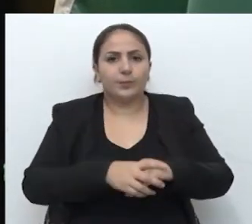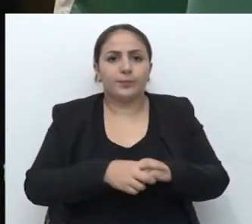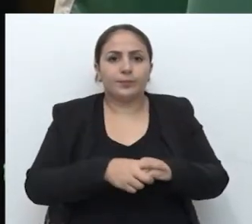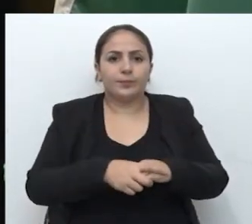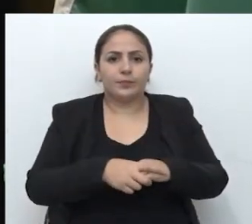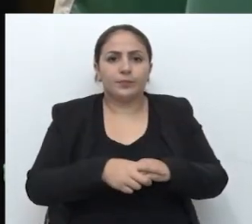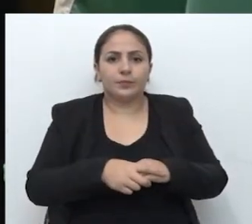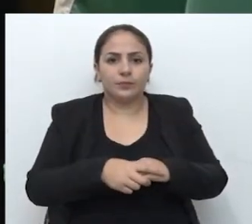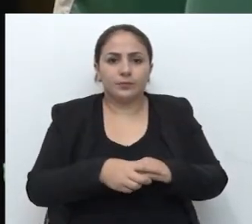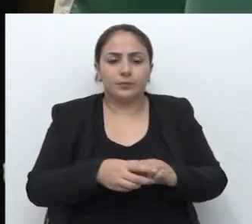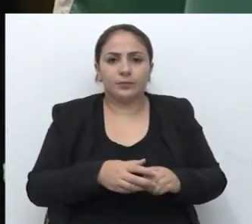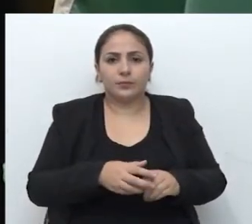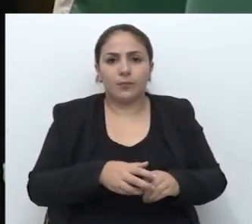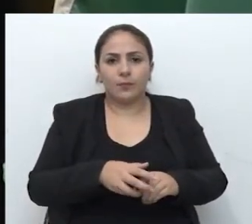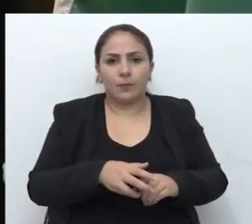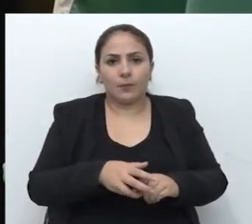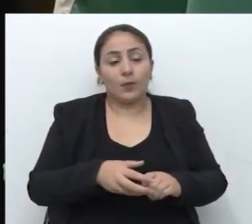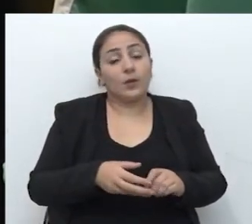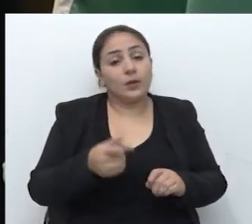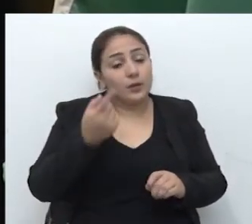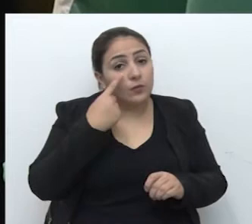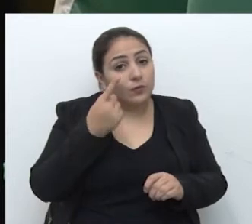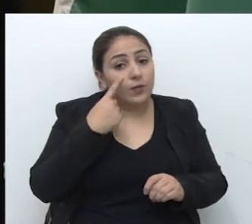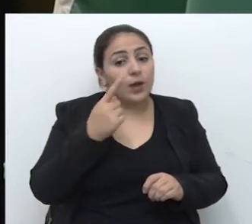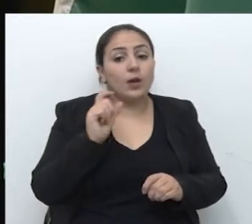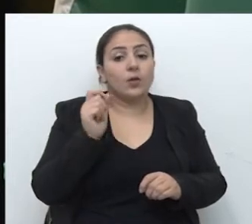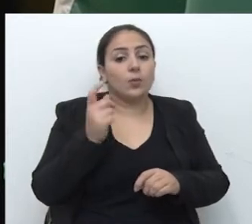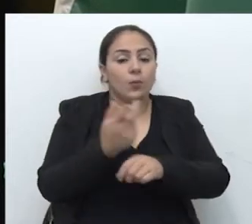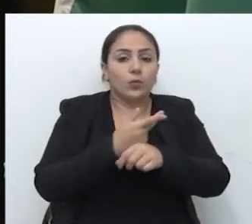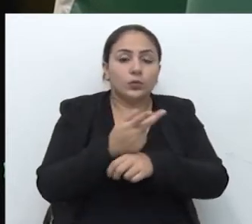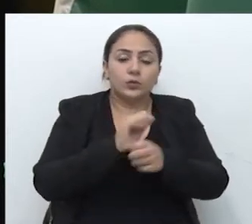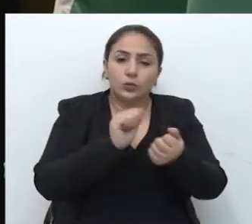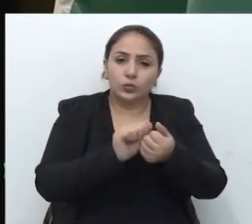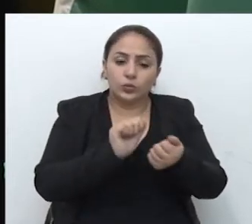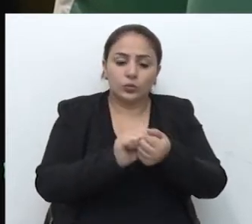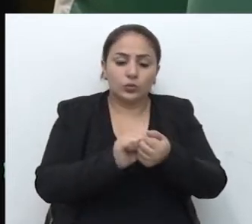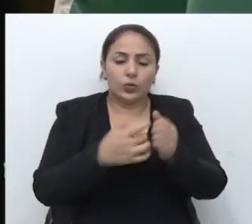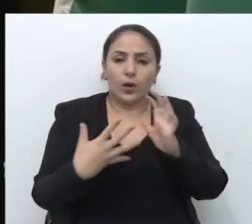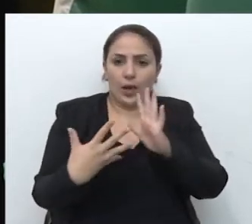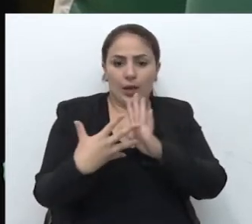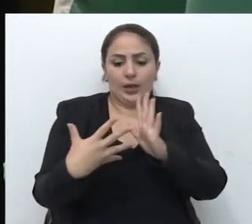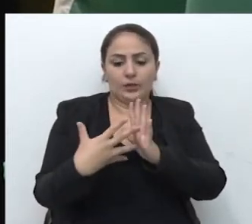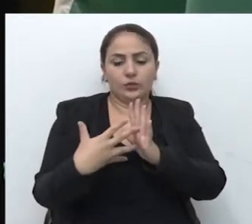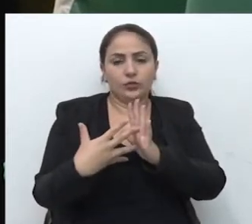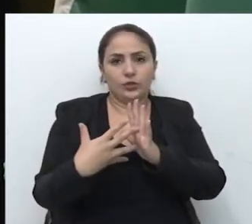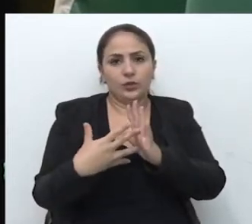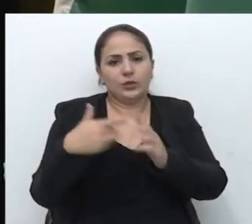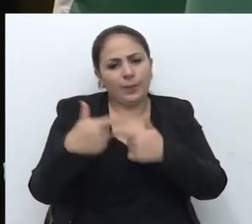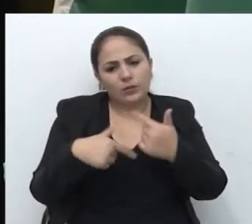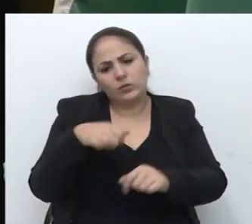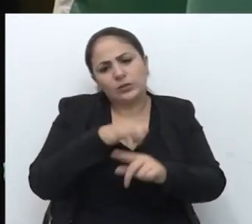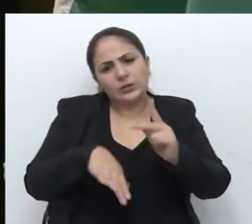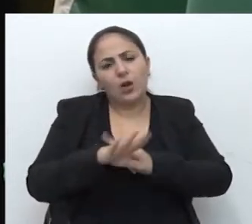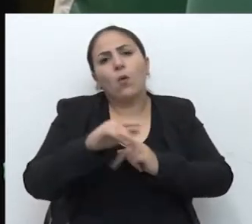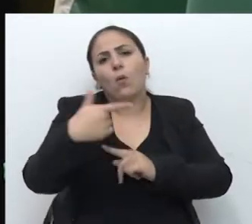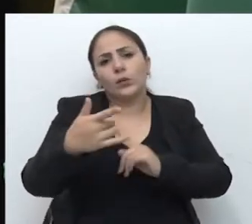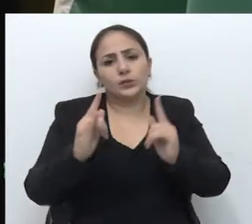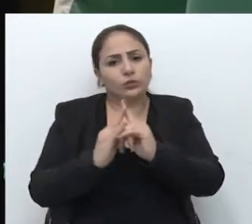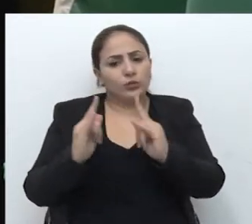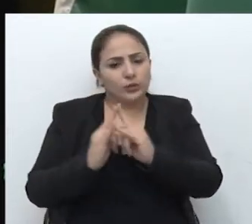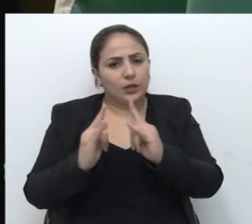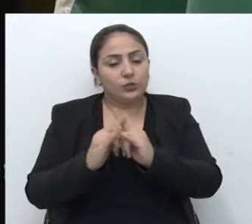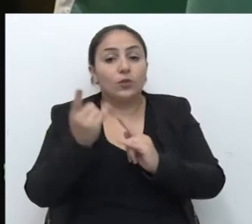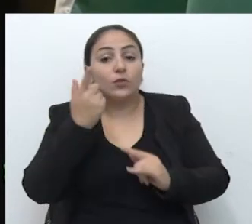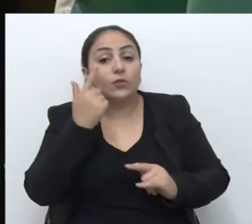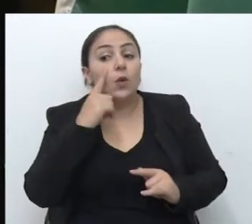é instaurado um expediente, né? E nele se busca, juntamente com a rede, né, com a assistência social e com os